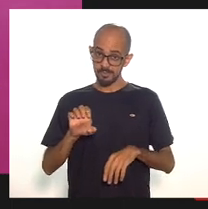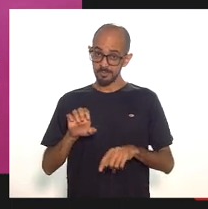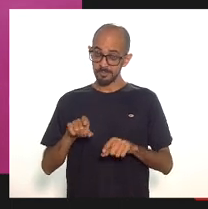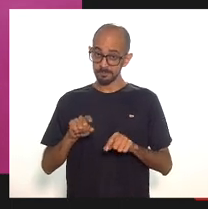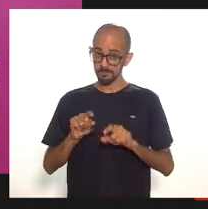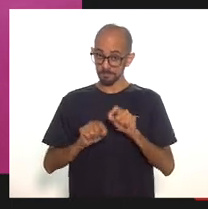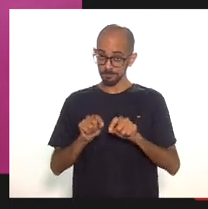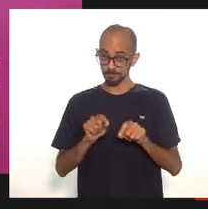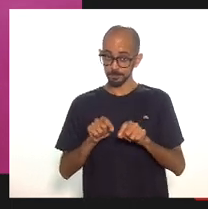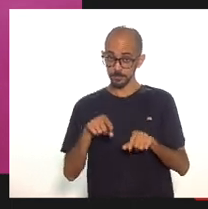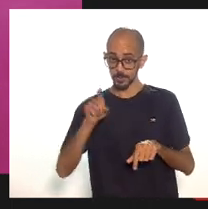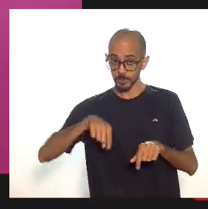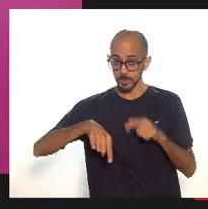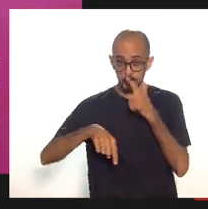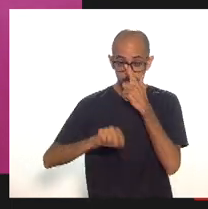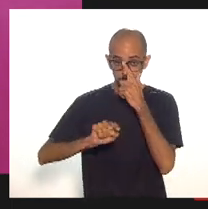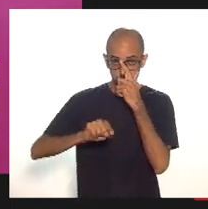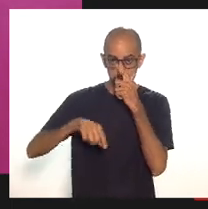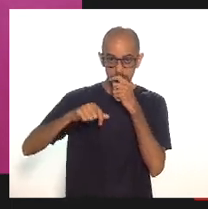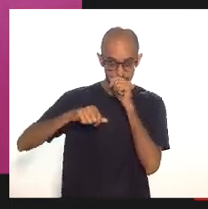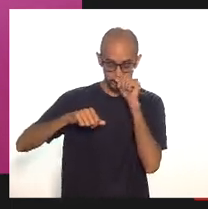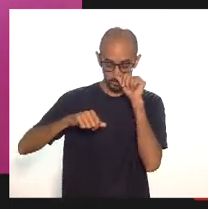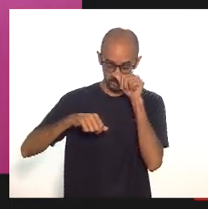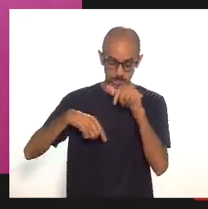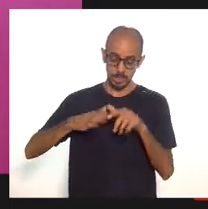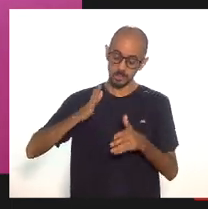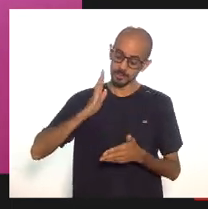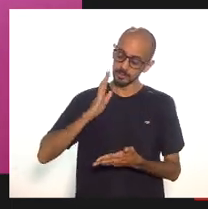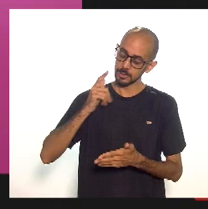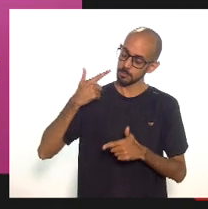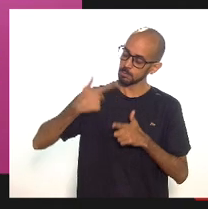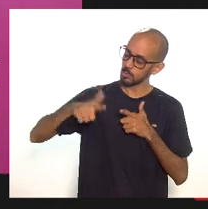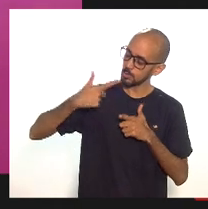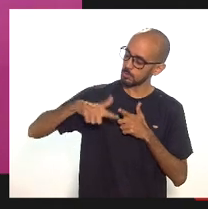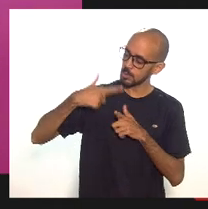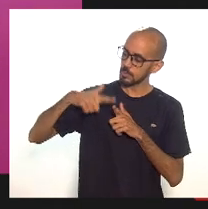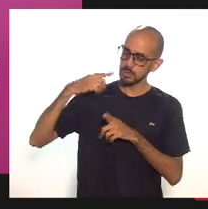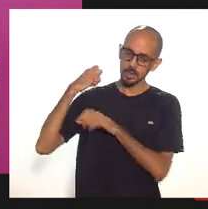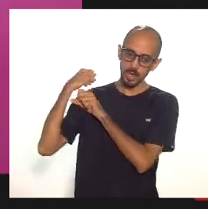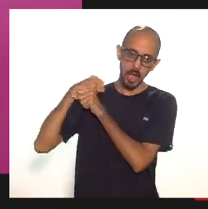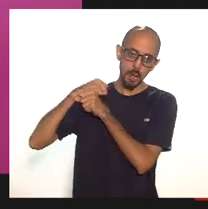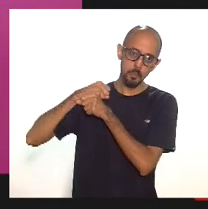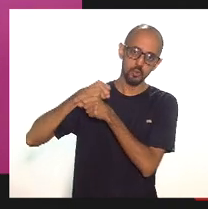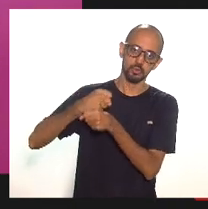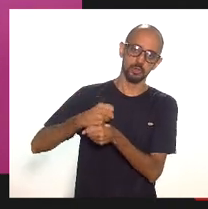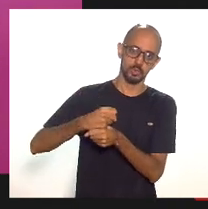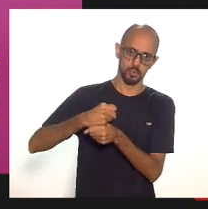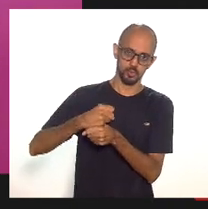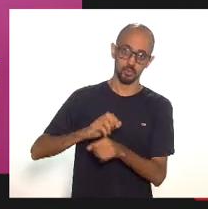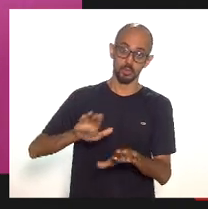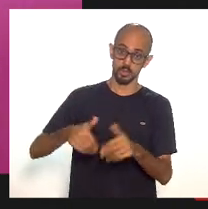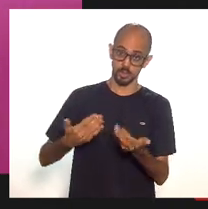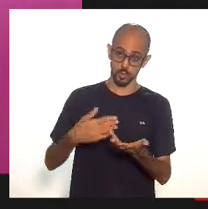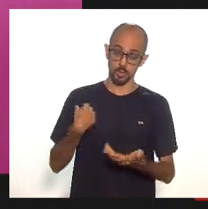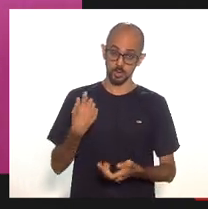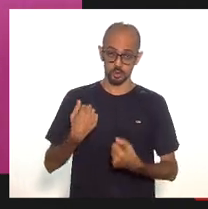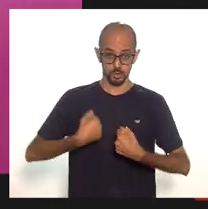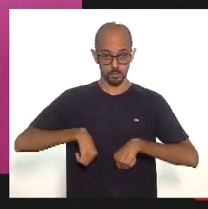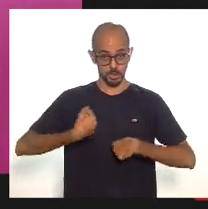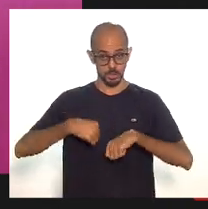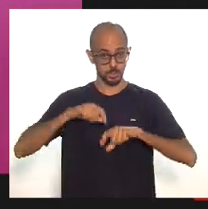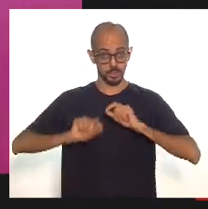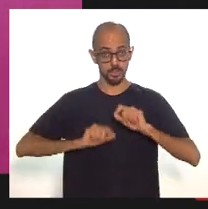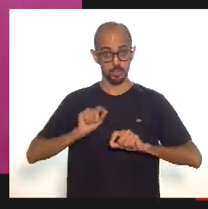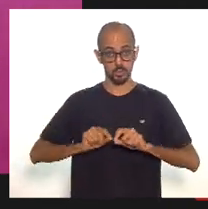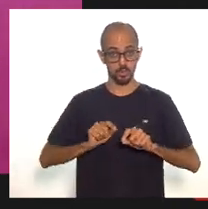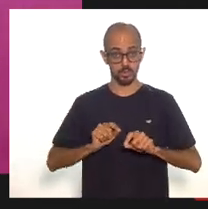falado aqui, é uma rede que já vem sucateada há muito tempo. Então, é necessário, e aí é a minha fala, é